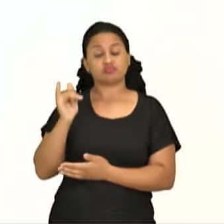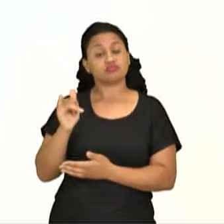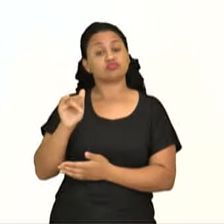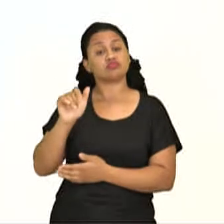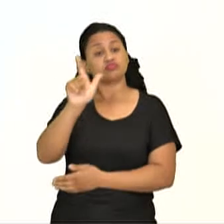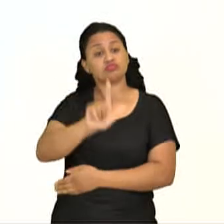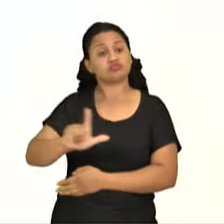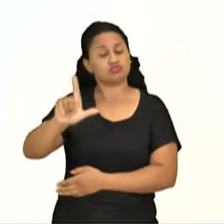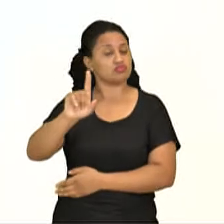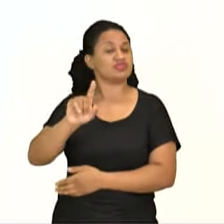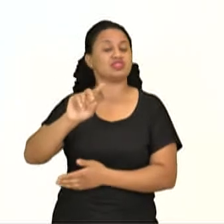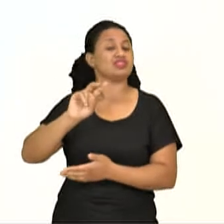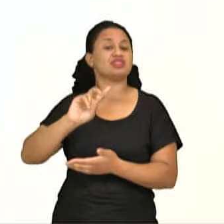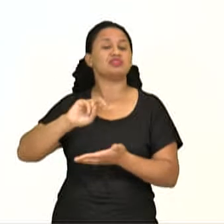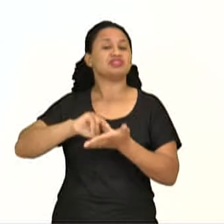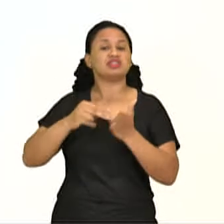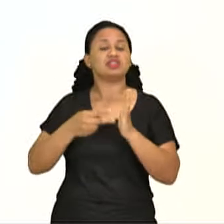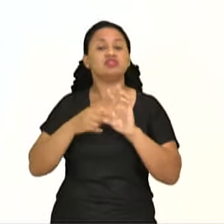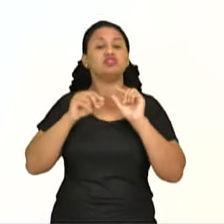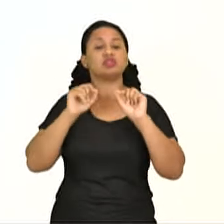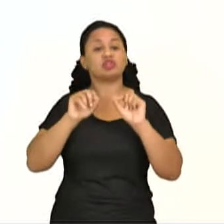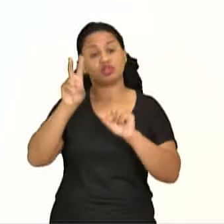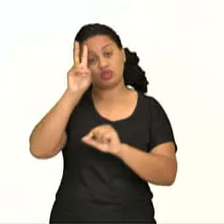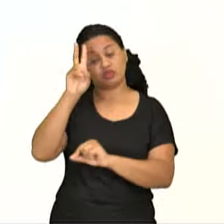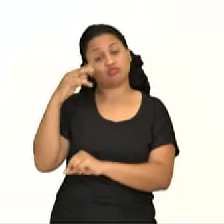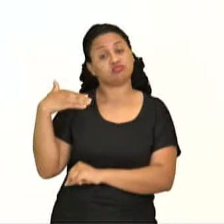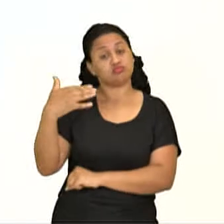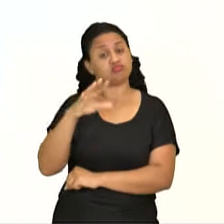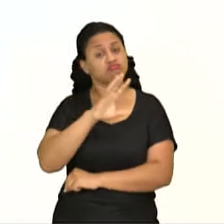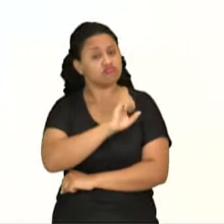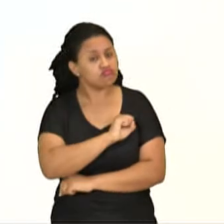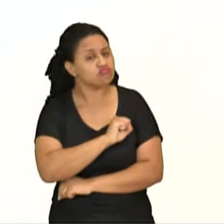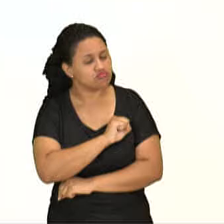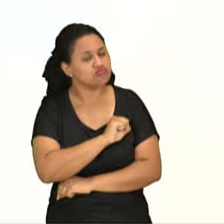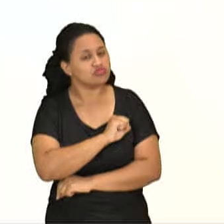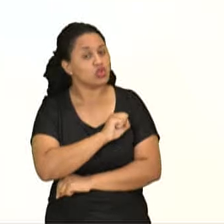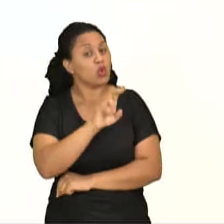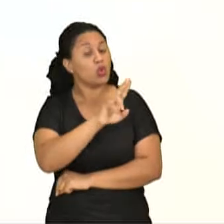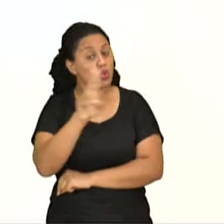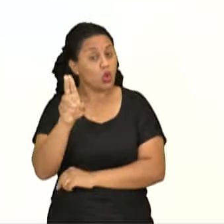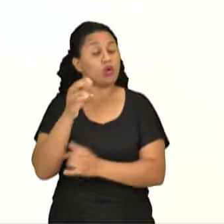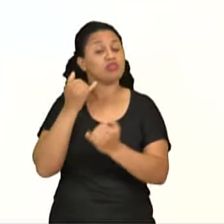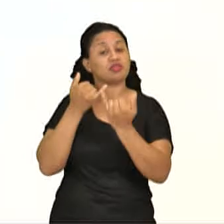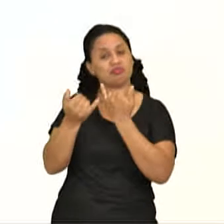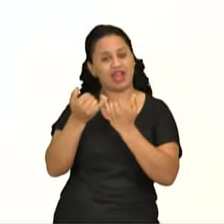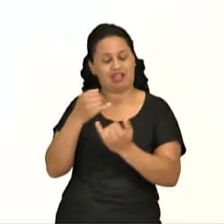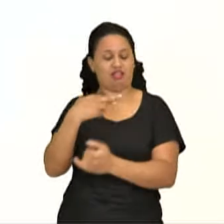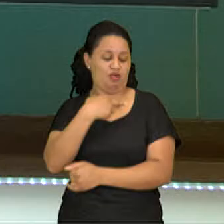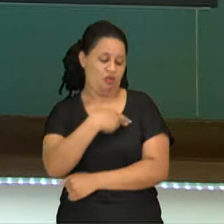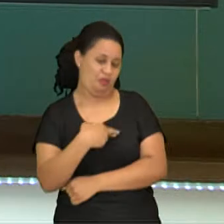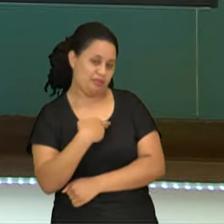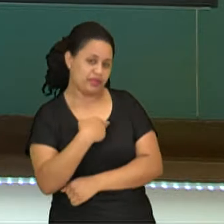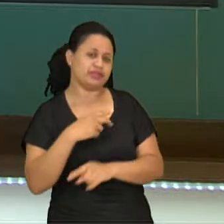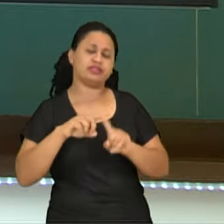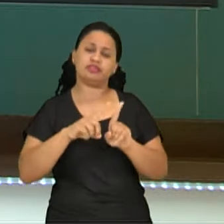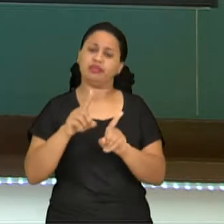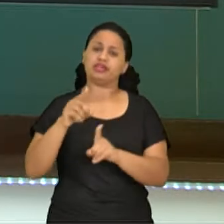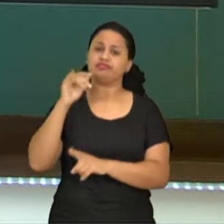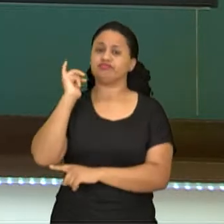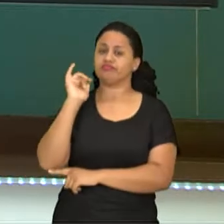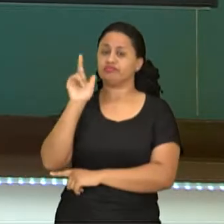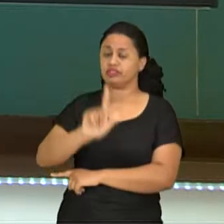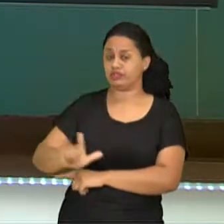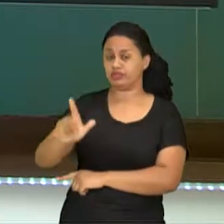na literatura não é necessariamente uma história de amor. Apesar do nome sugerir isto, não é na